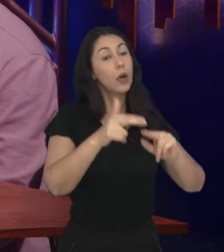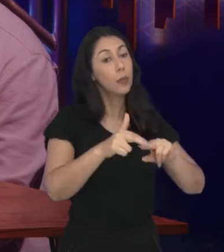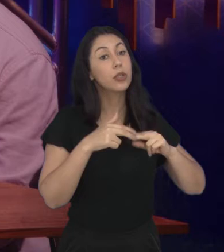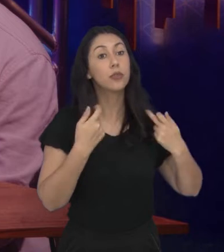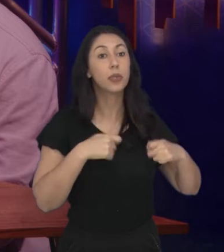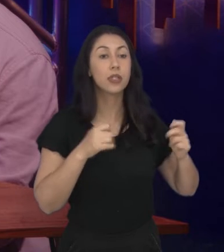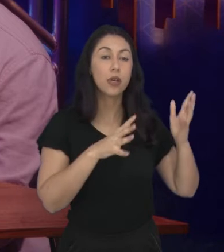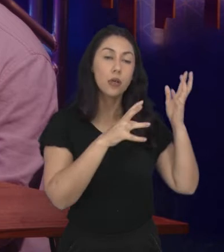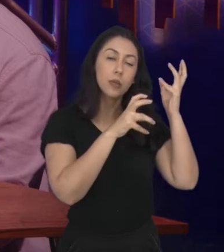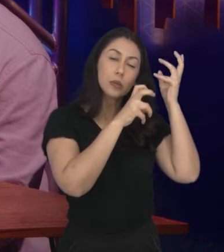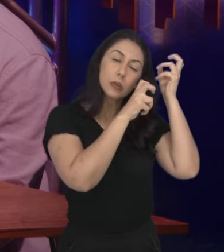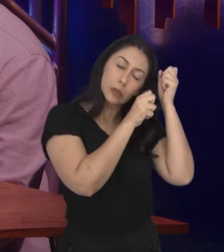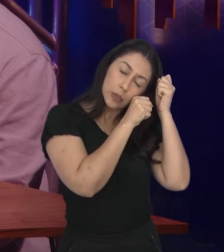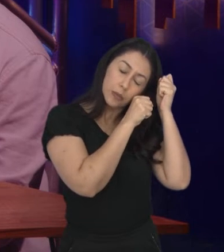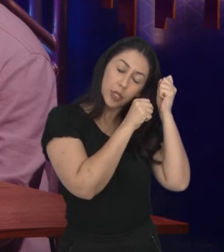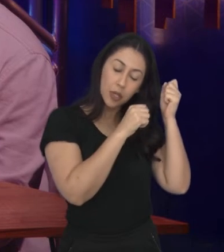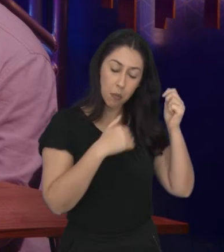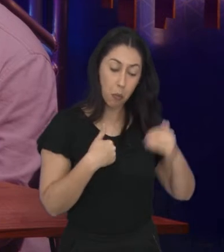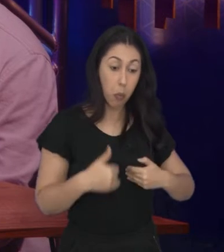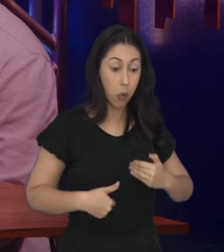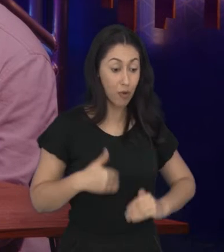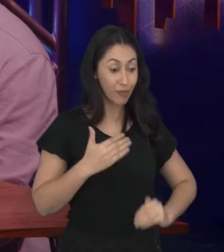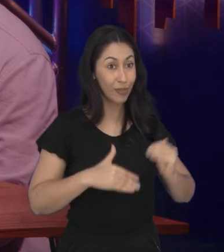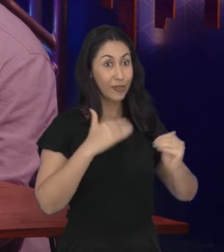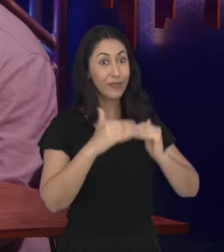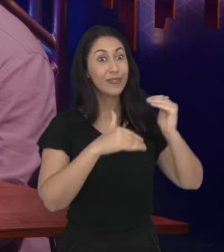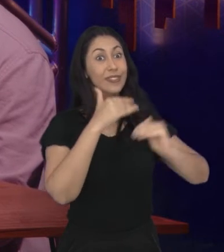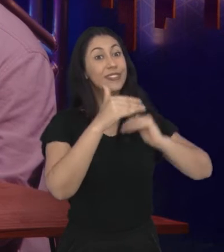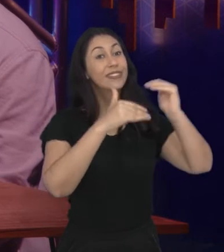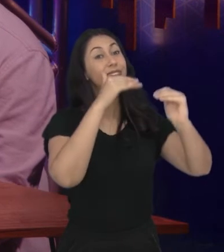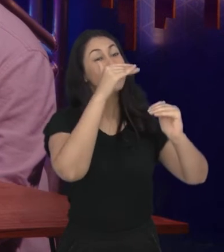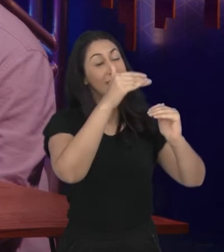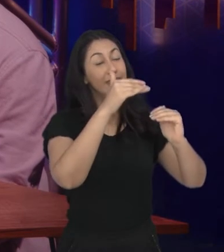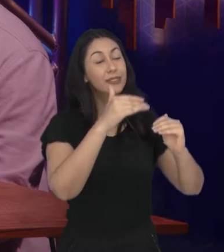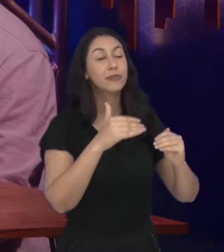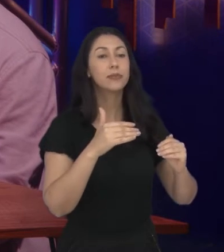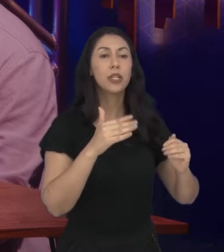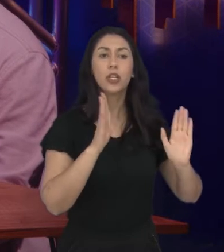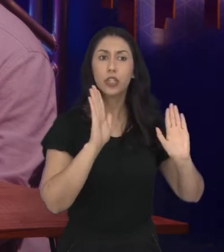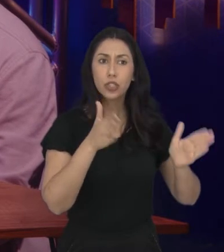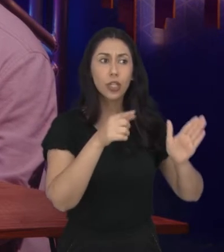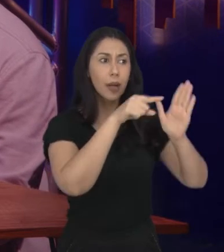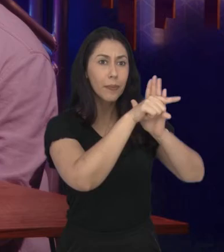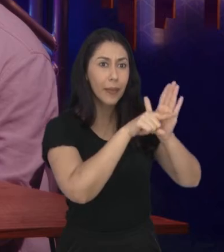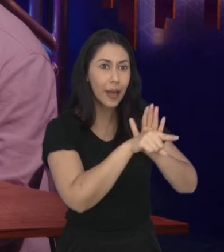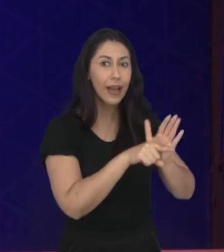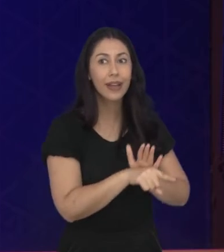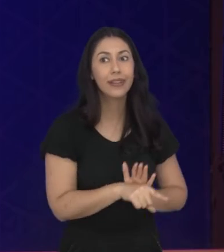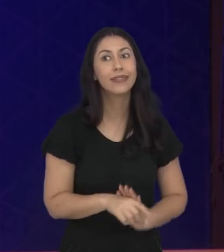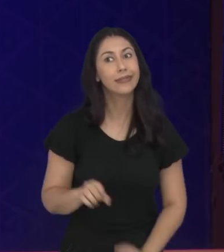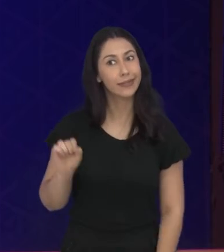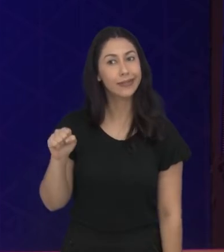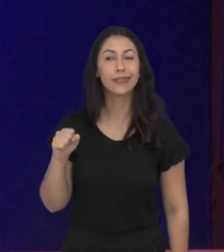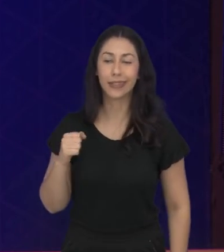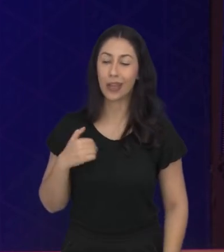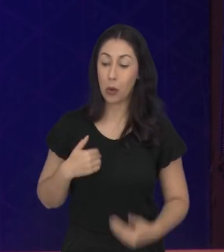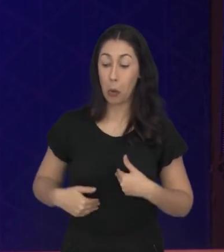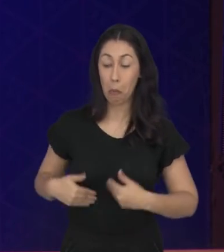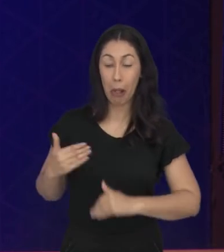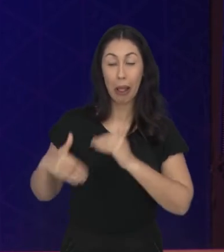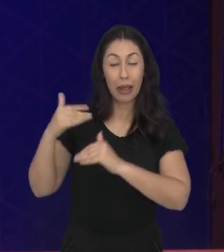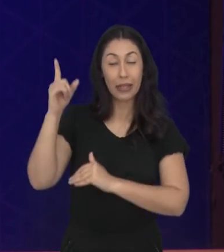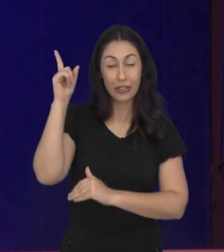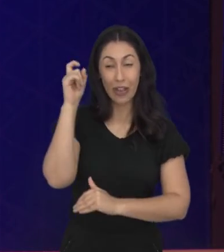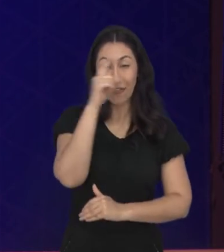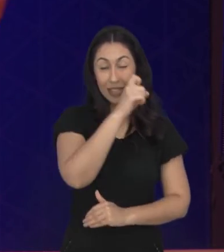Então, eles precisam dormir mais mesmo para o corpo crescer. Então, existem estudos, inclusive... judia da galera,